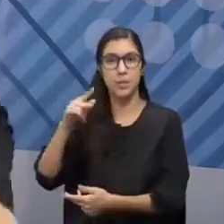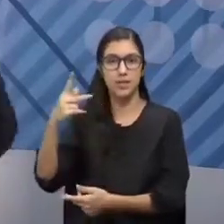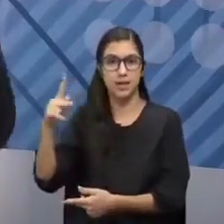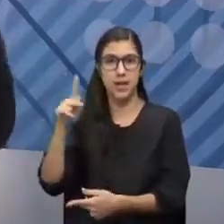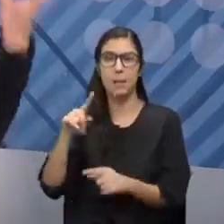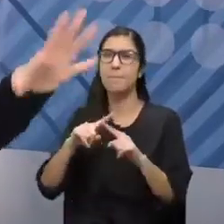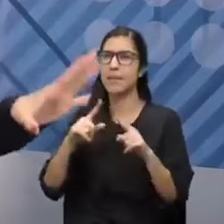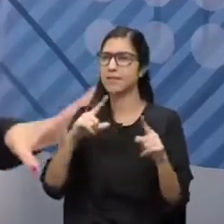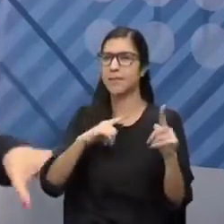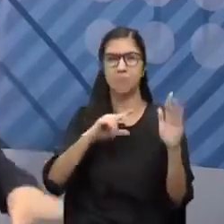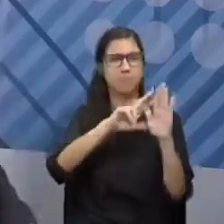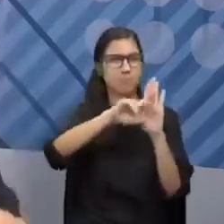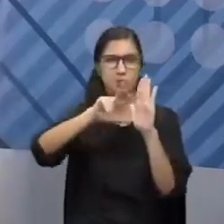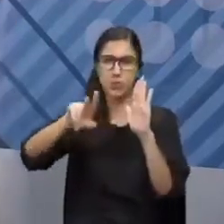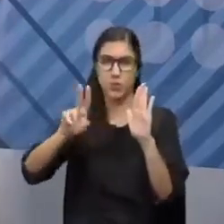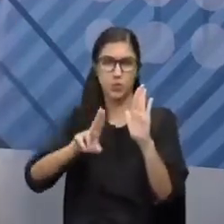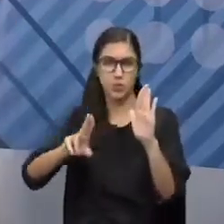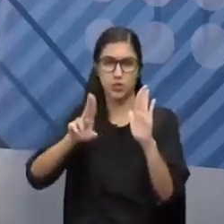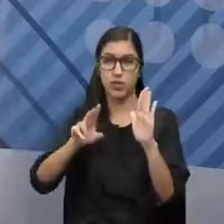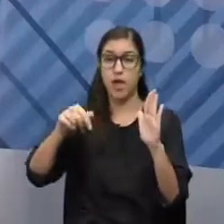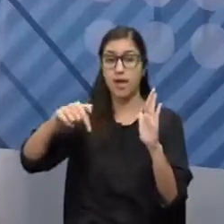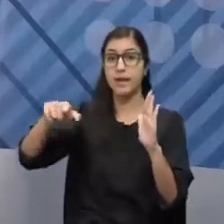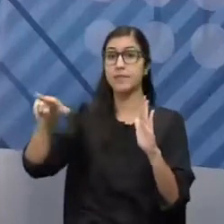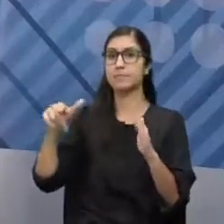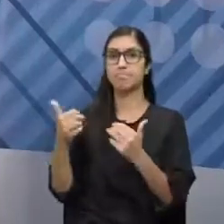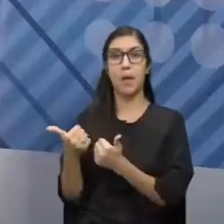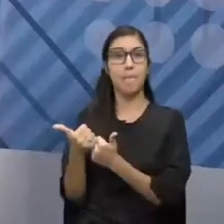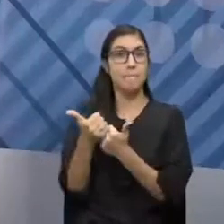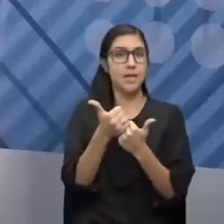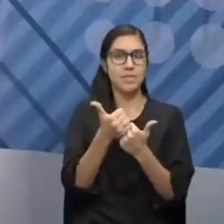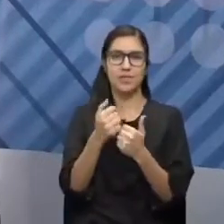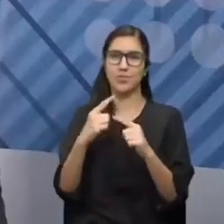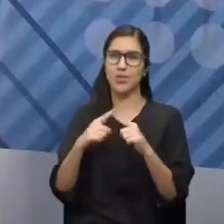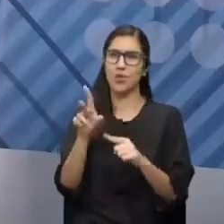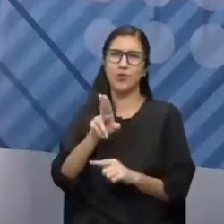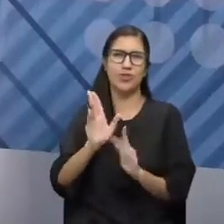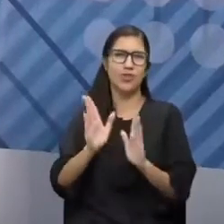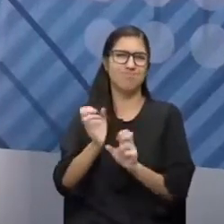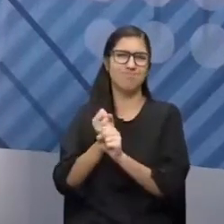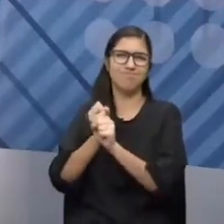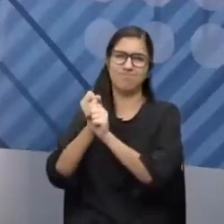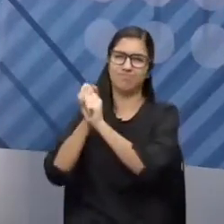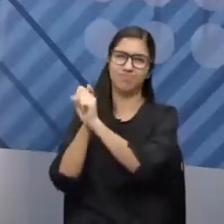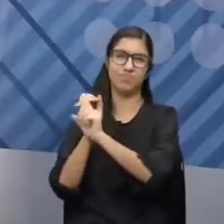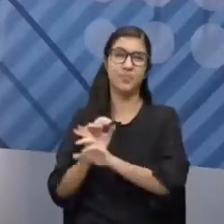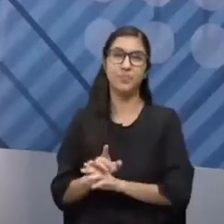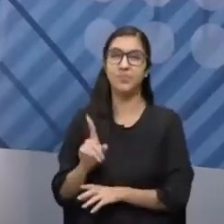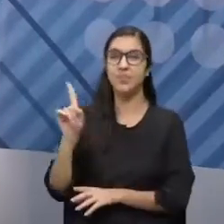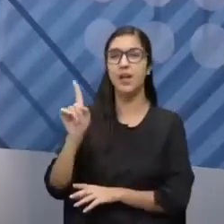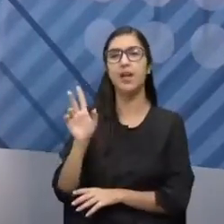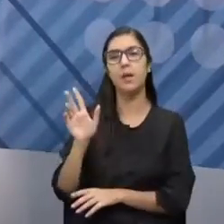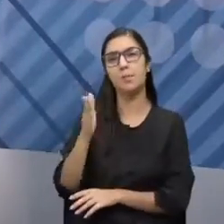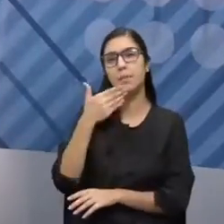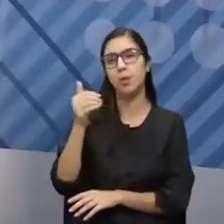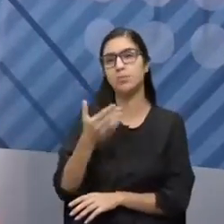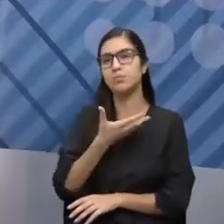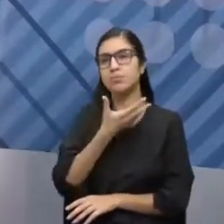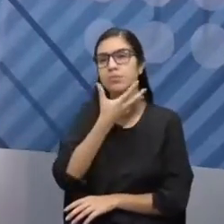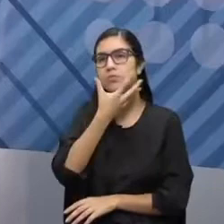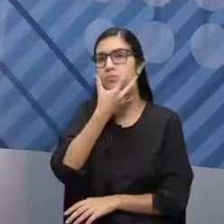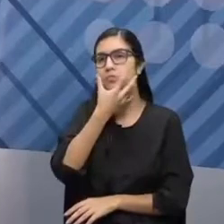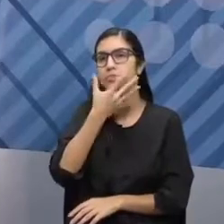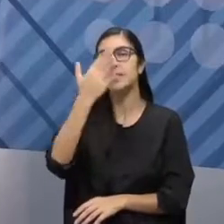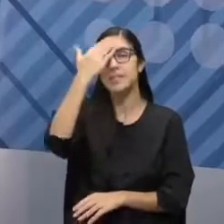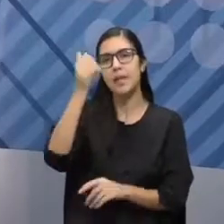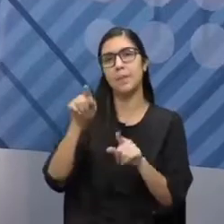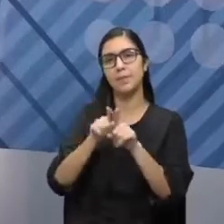Mas temos várias outras pessoas. É que elas têm uma representatividade, porque elas utilizam há muito tempo. Então, elas utilizam assim. E sabem